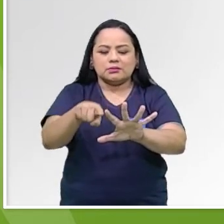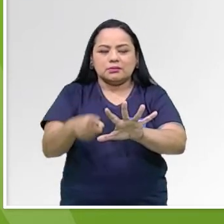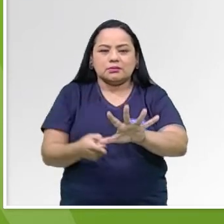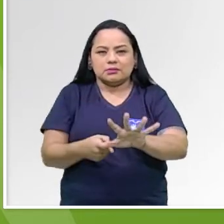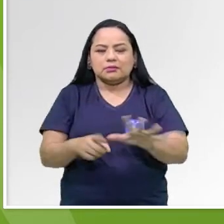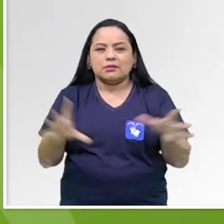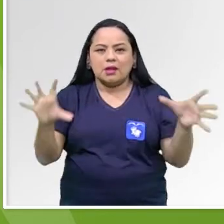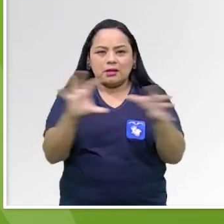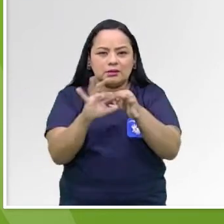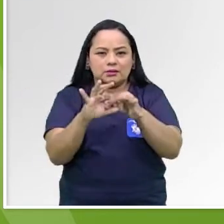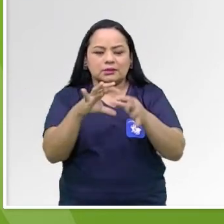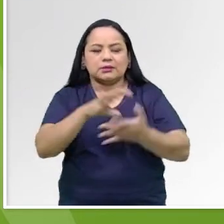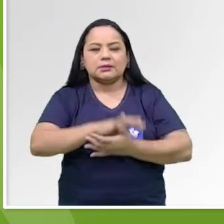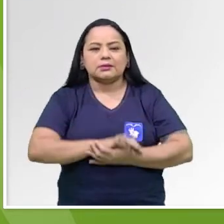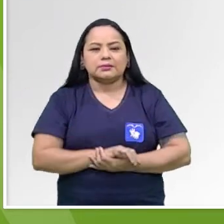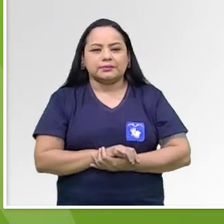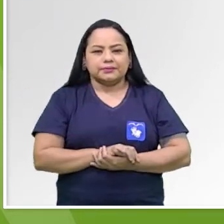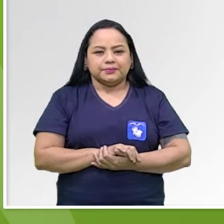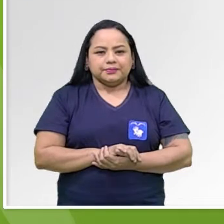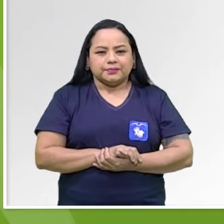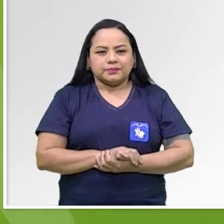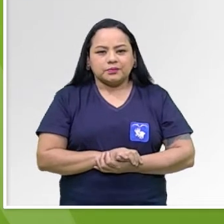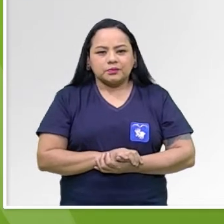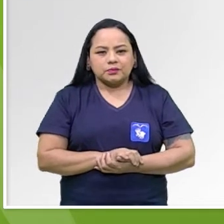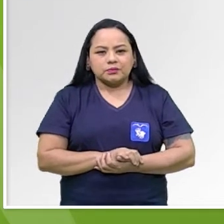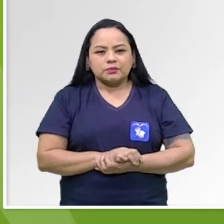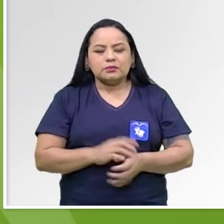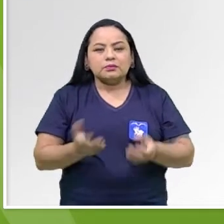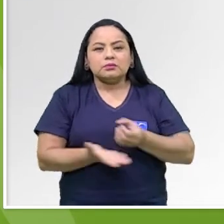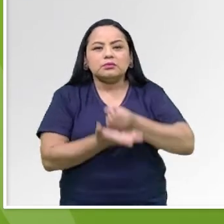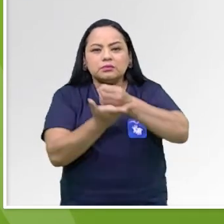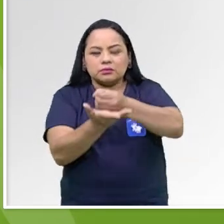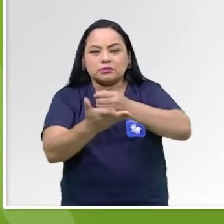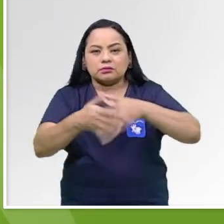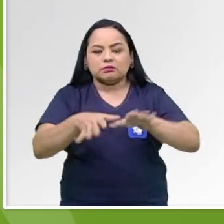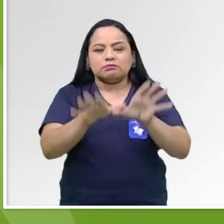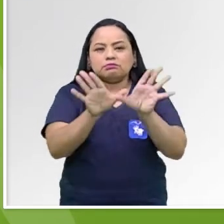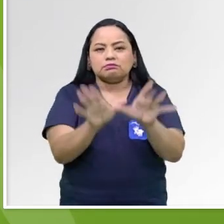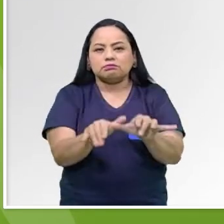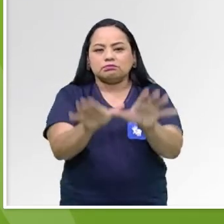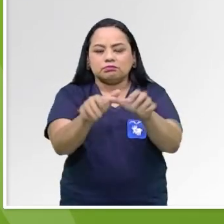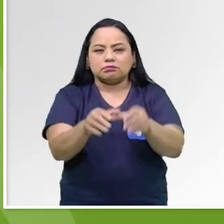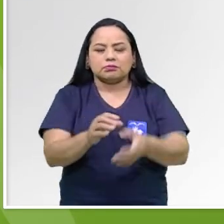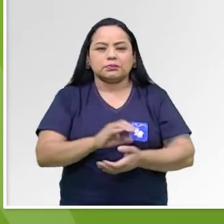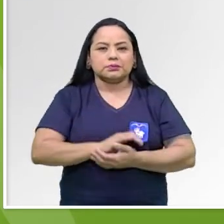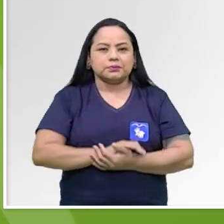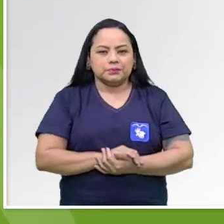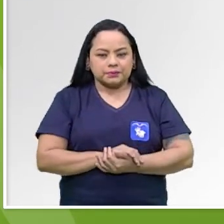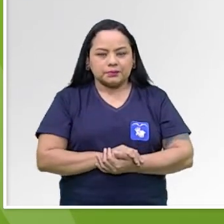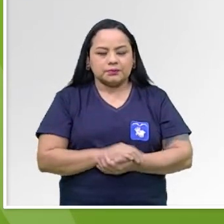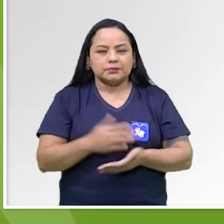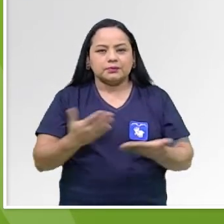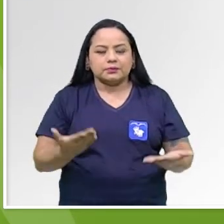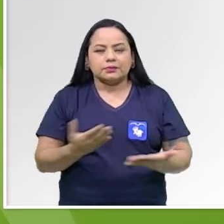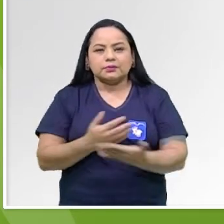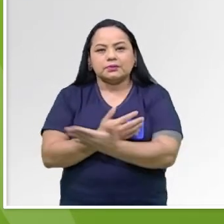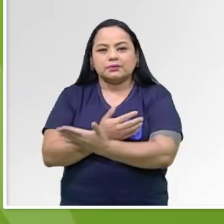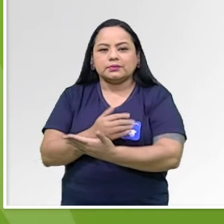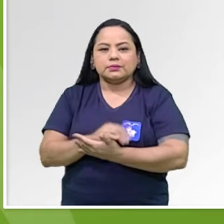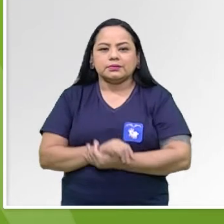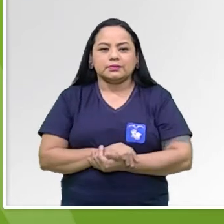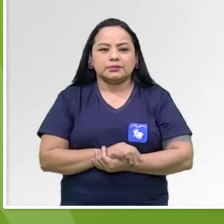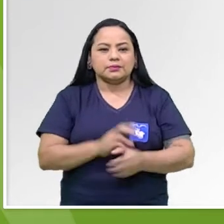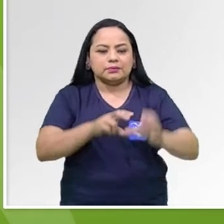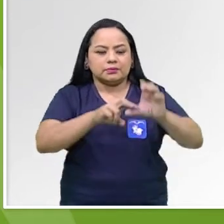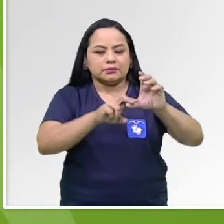ficar entre esses dedos e vai ajudá-los a voar, ok? Então, aí nós temos um